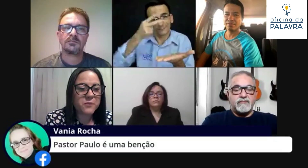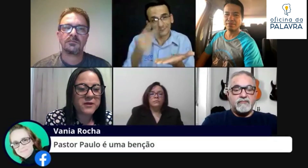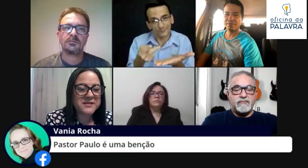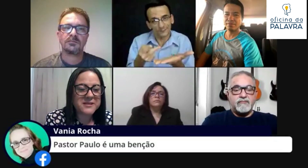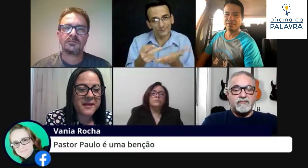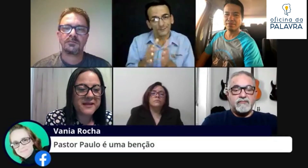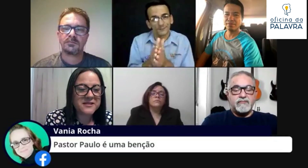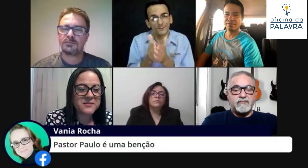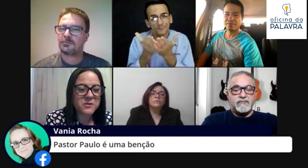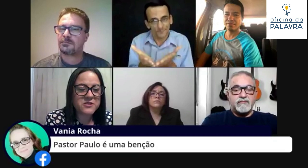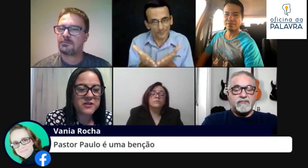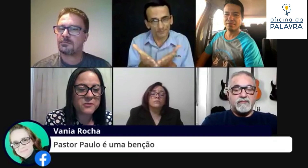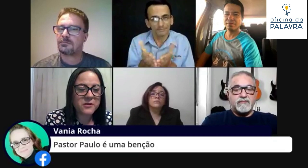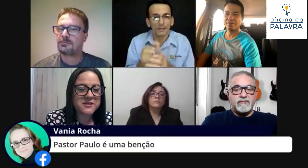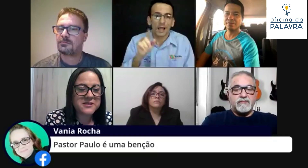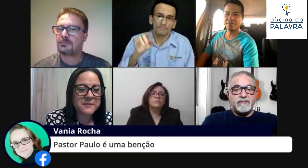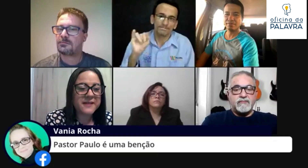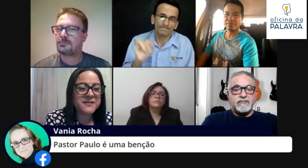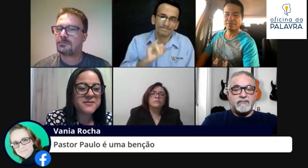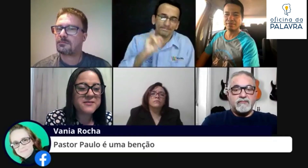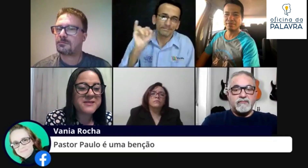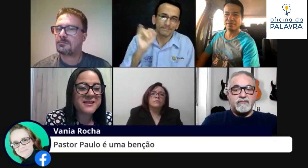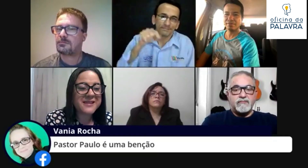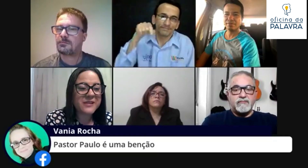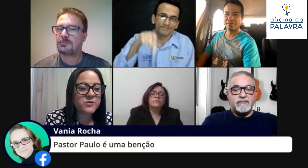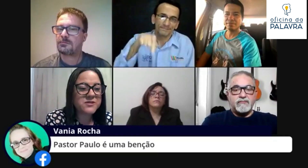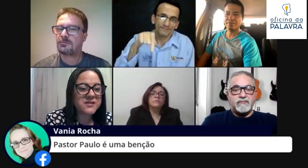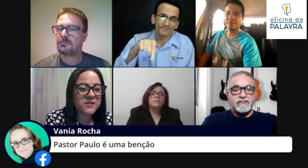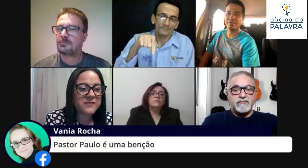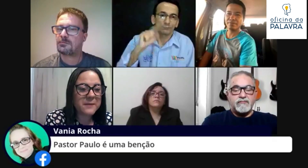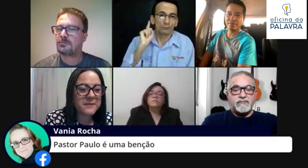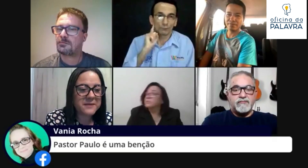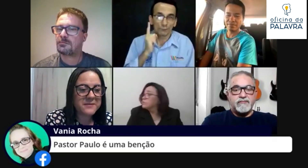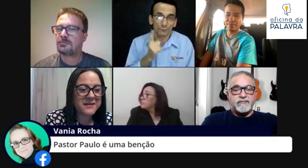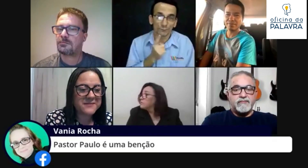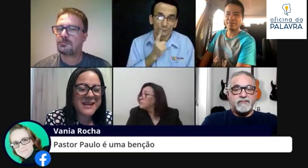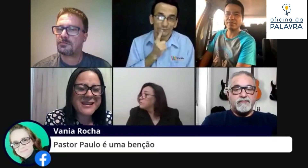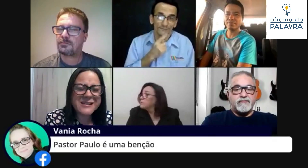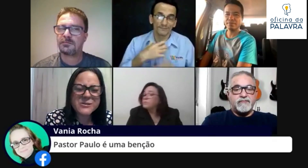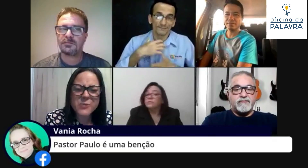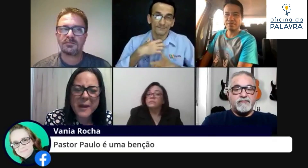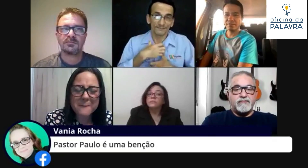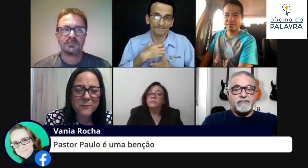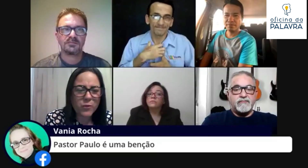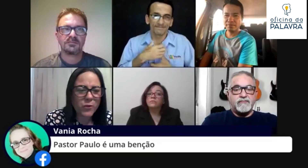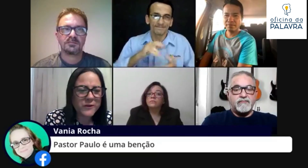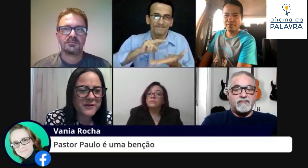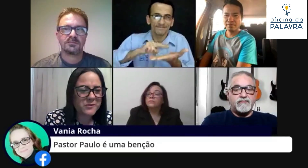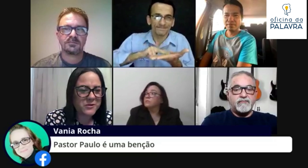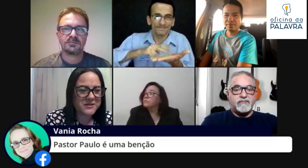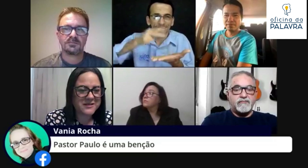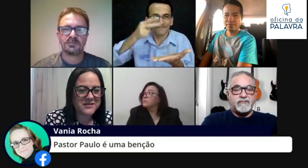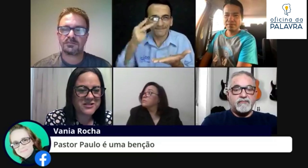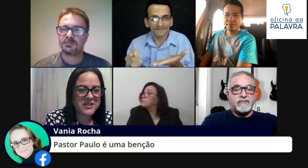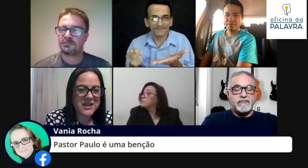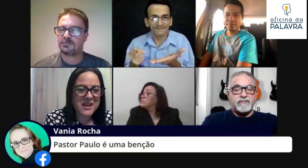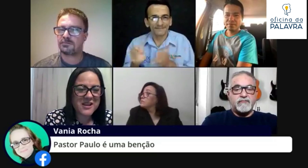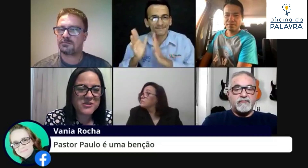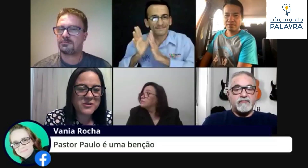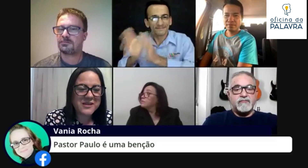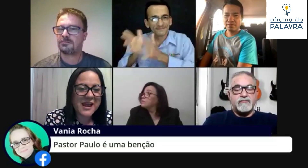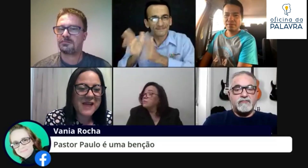também o Portas Abertas, projeto Portas Abertas, para essa tradução da Bíblia. Isso é muito